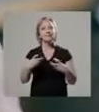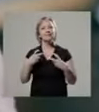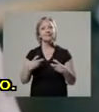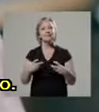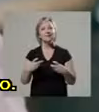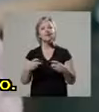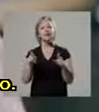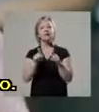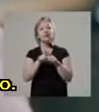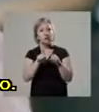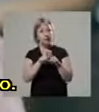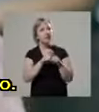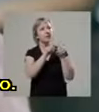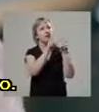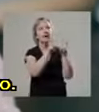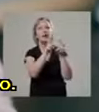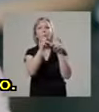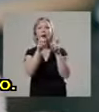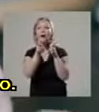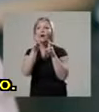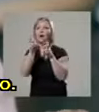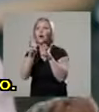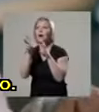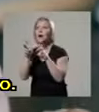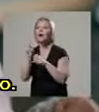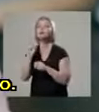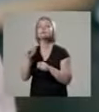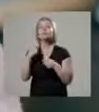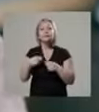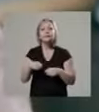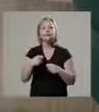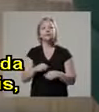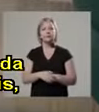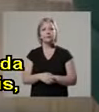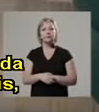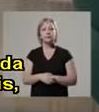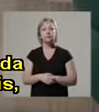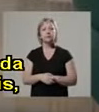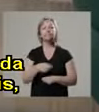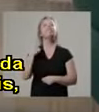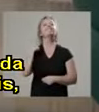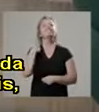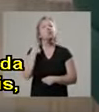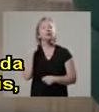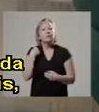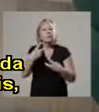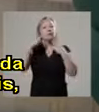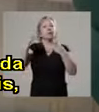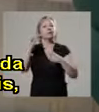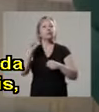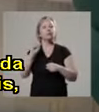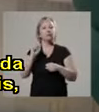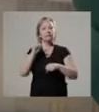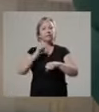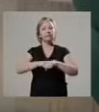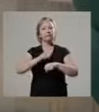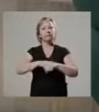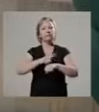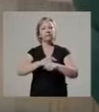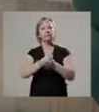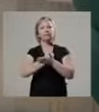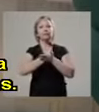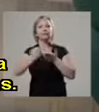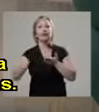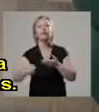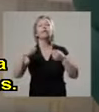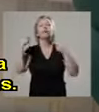necessidades, né? E para a necessidade do outro. Por quê? Porque entendeu que passou da hora, não era a hora mais, passou